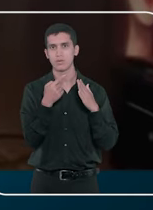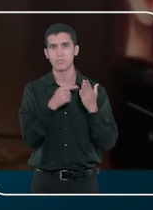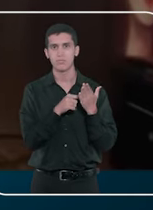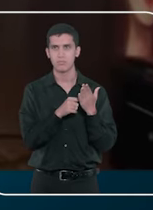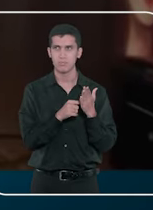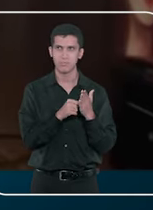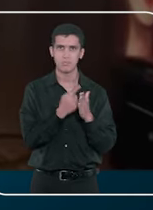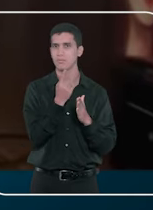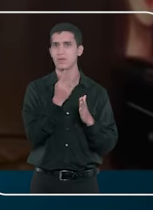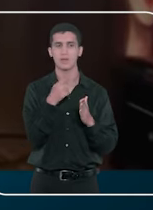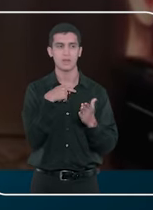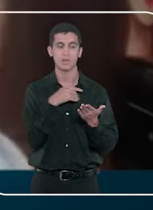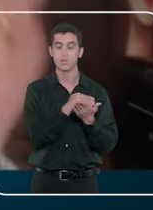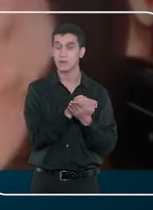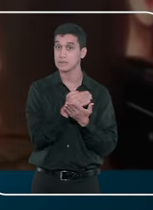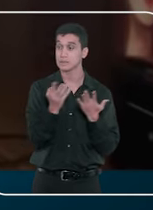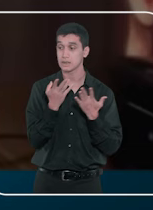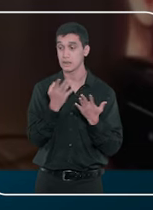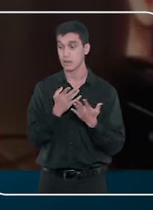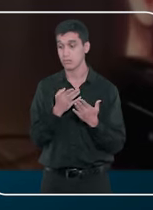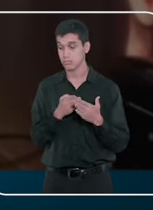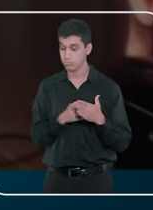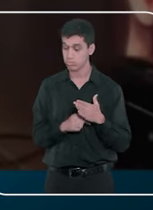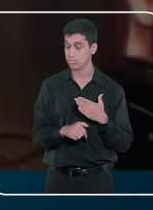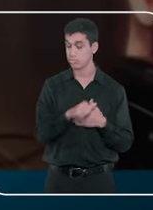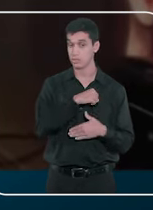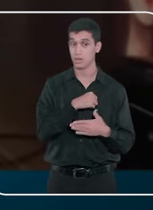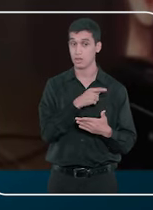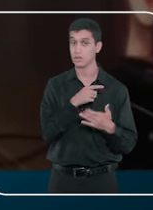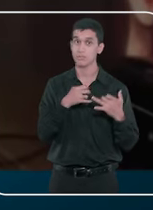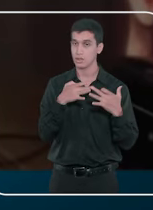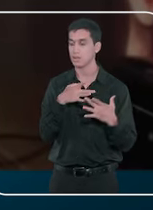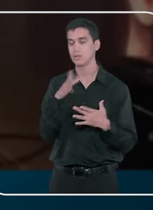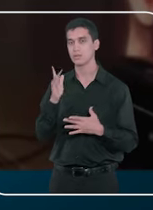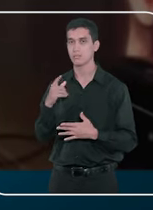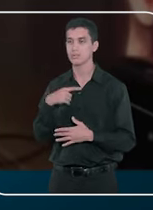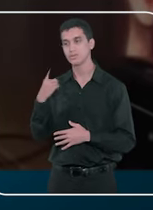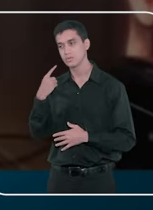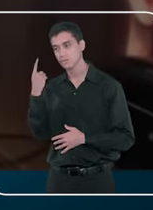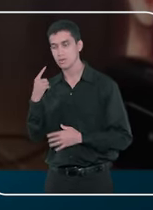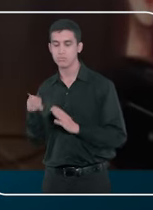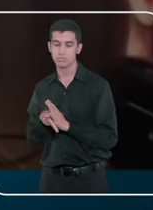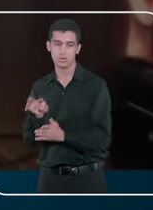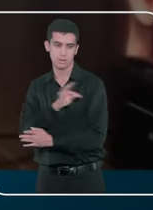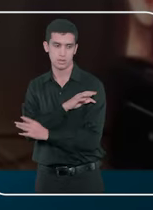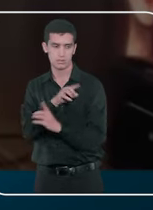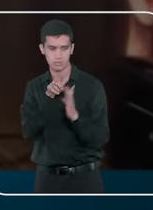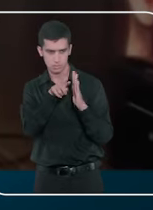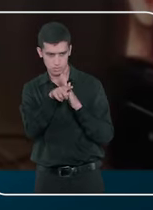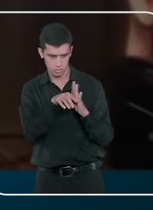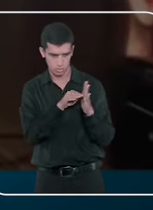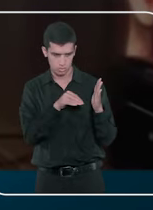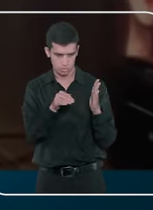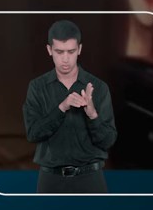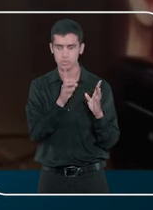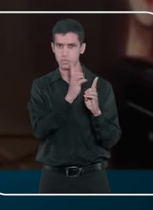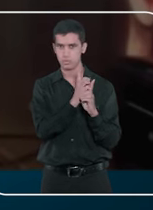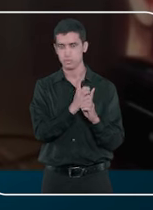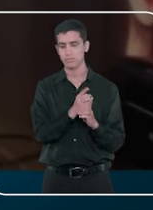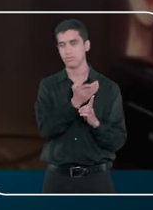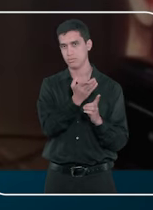interesse até o momento de finalização, quando já verificado o implemento das